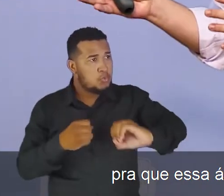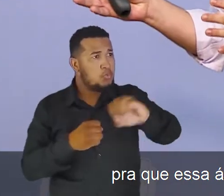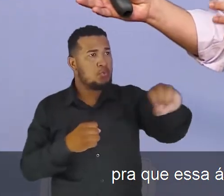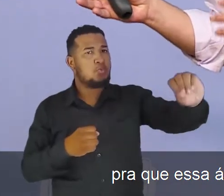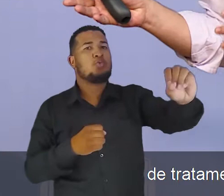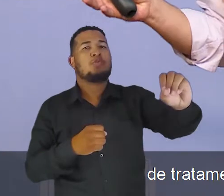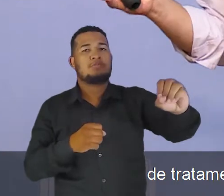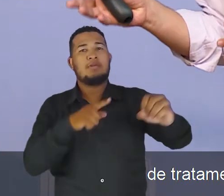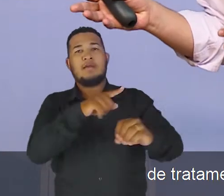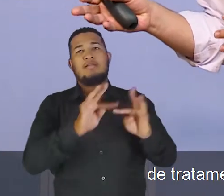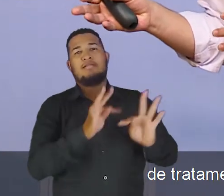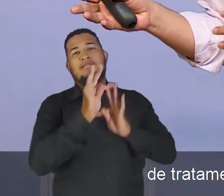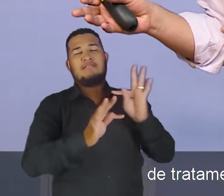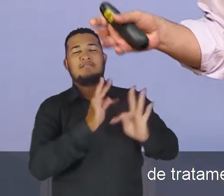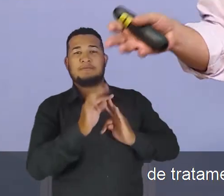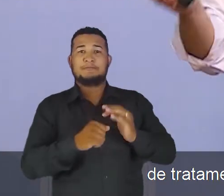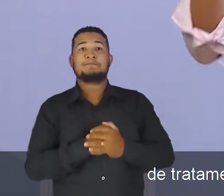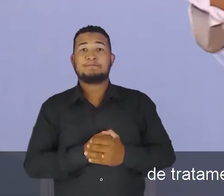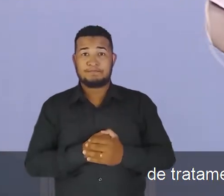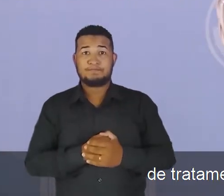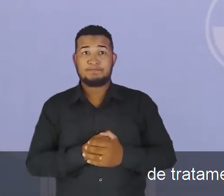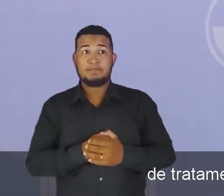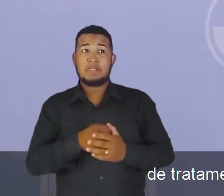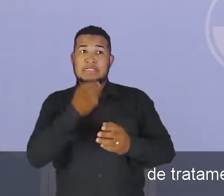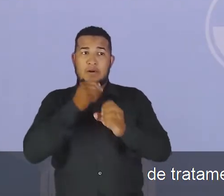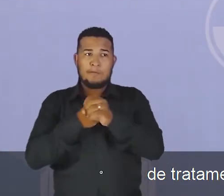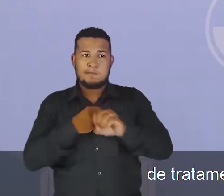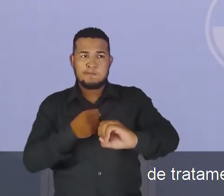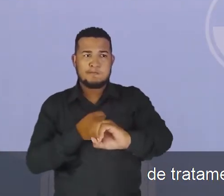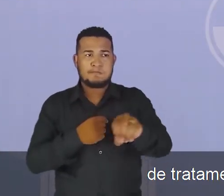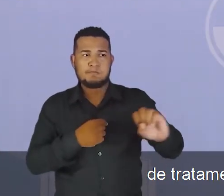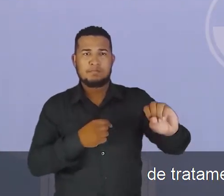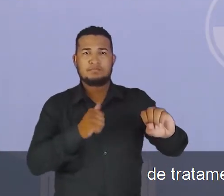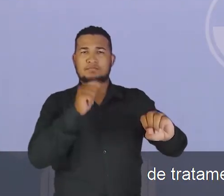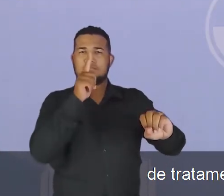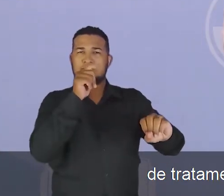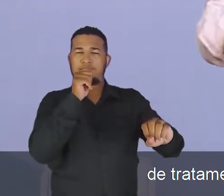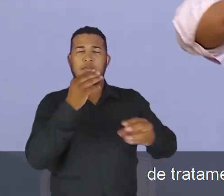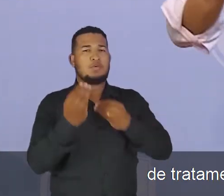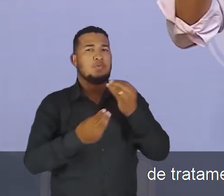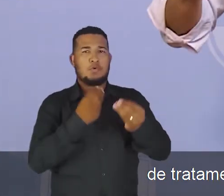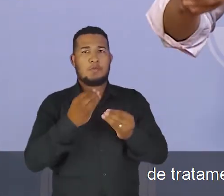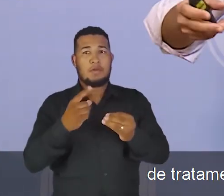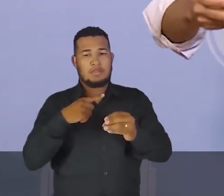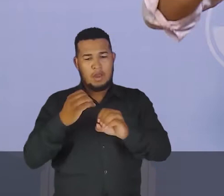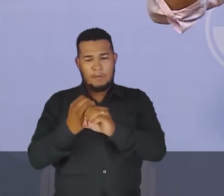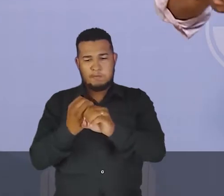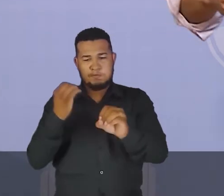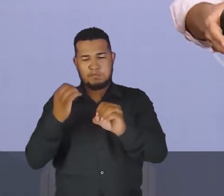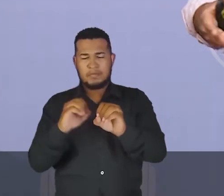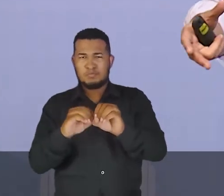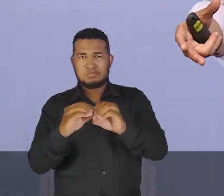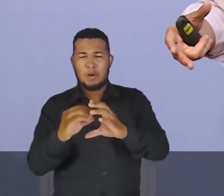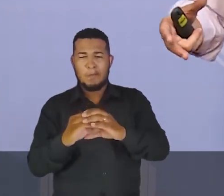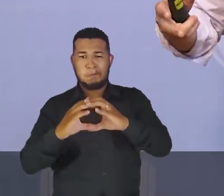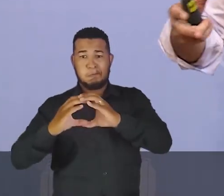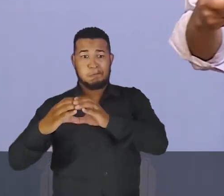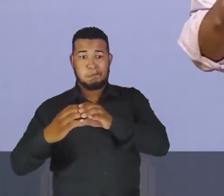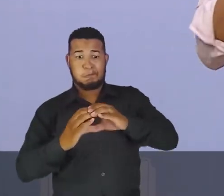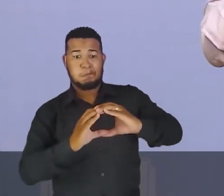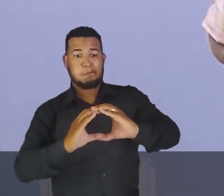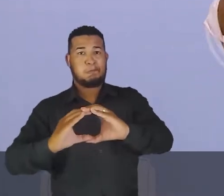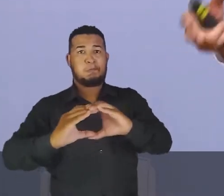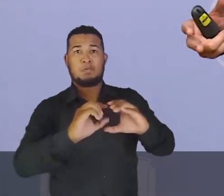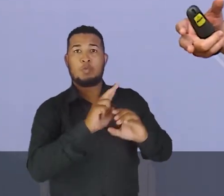para a estação de tratamento de água. E essa água ela é captada através de tubos muito grandes, né, conhecidos